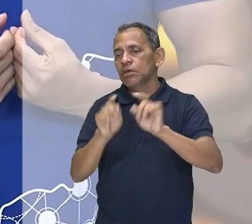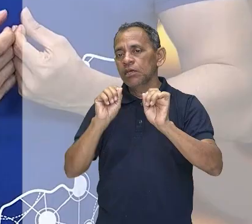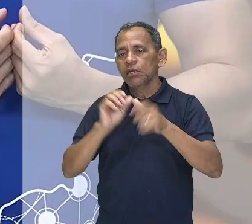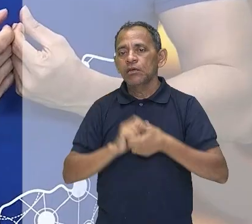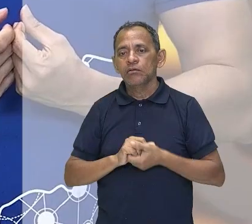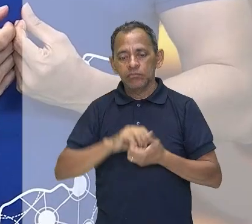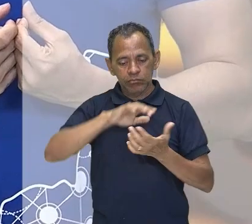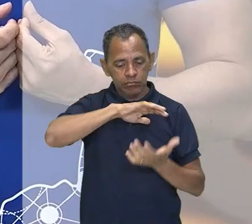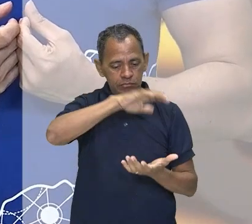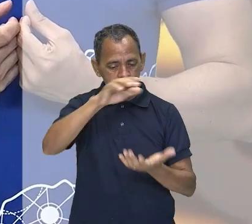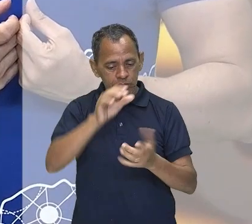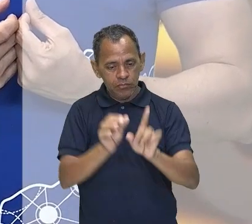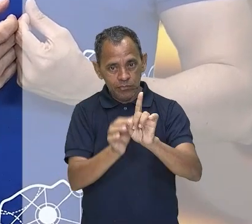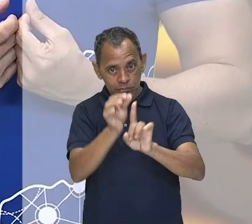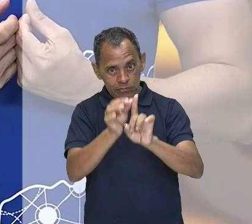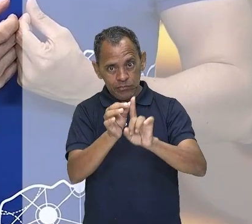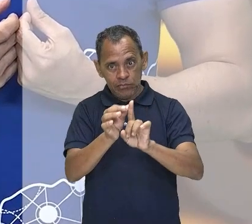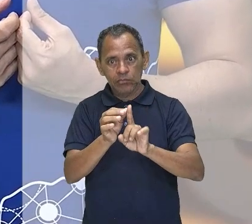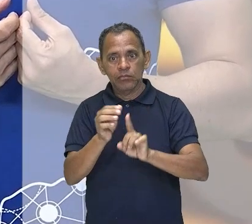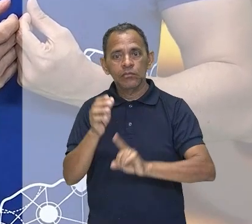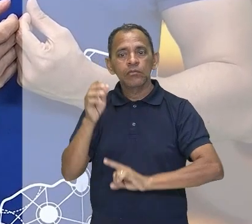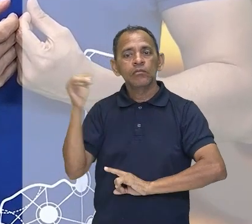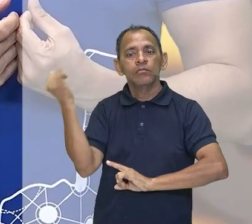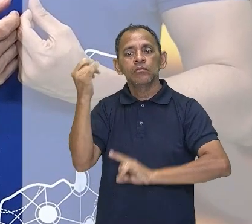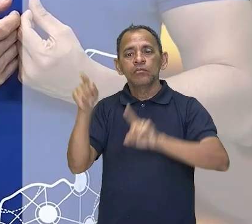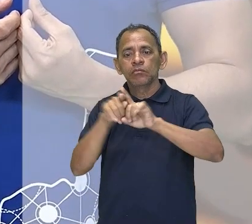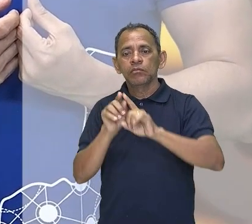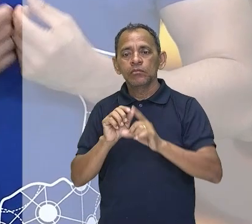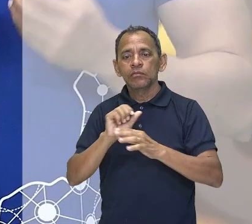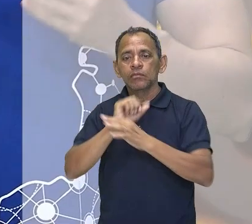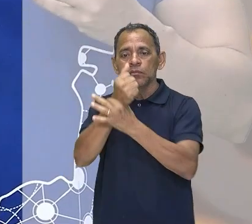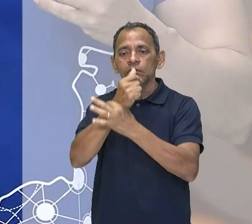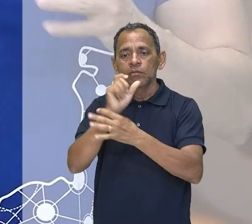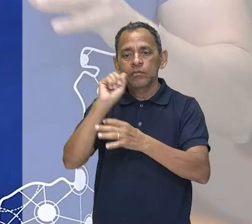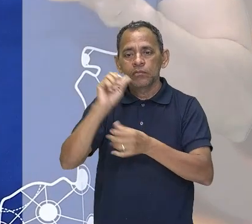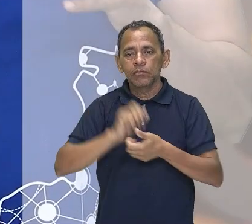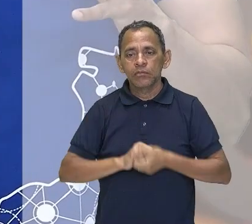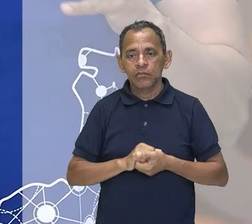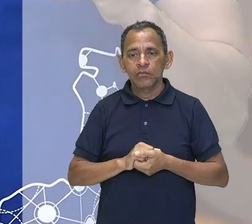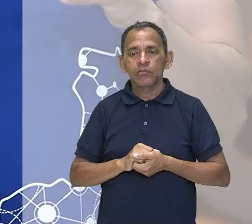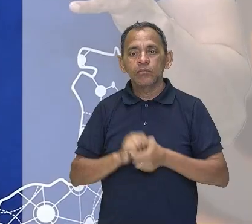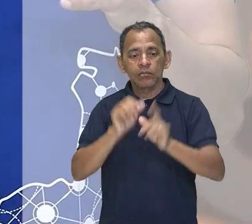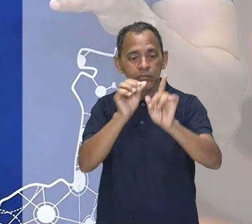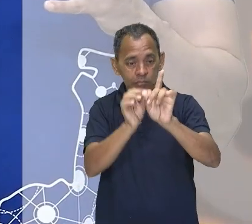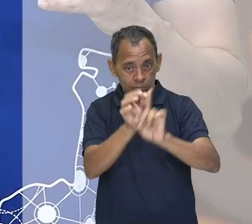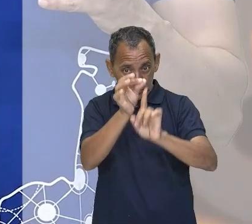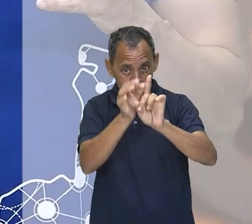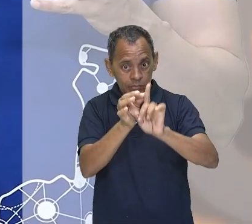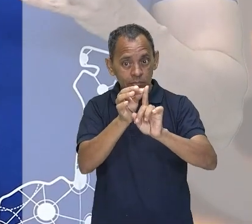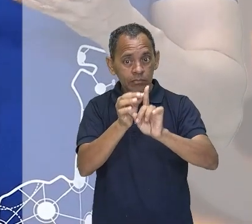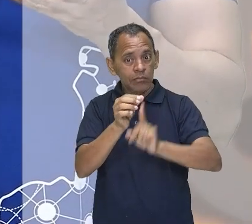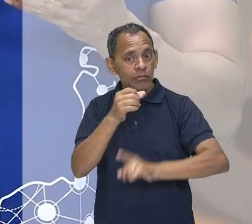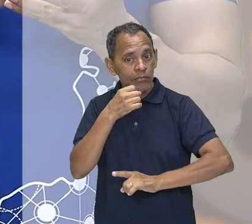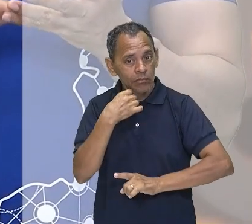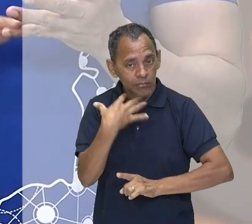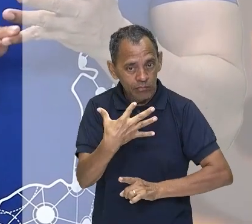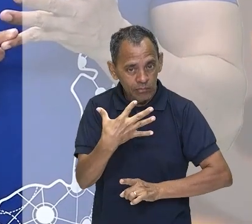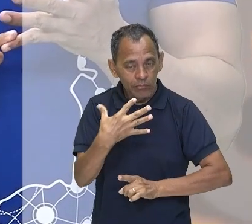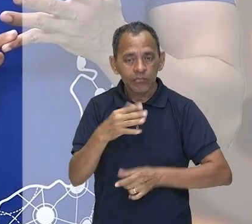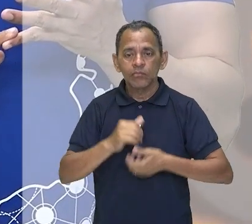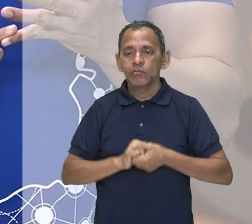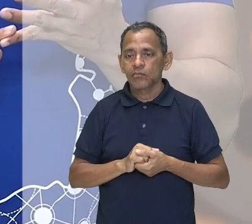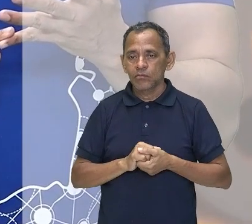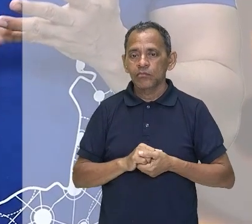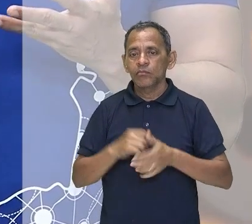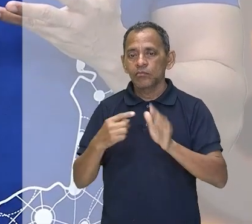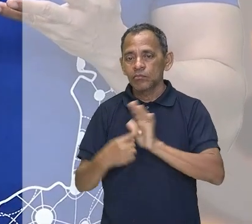fundamental importância para garantir a temperatura ali adequada, tanto para o aparecimento da